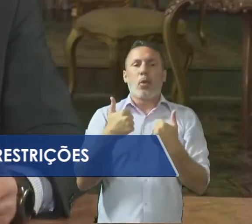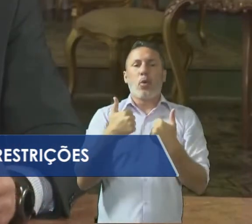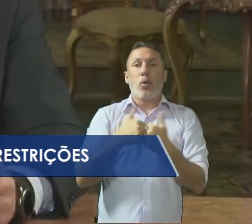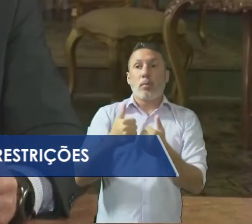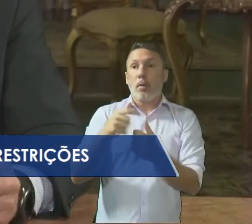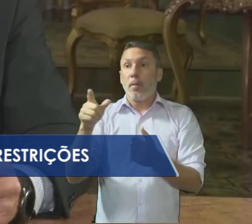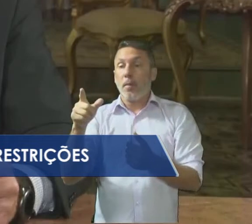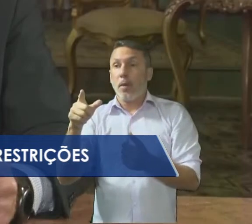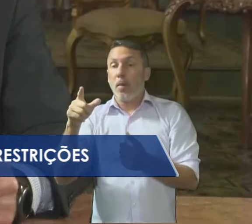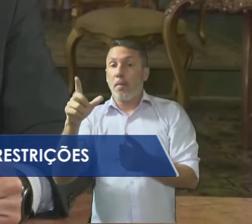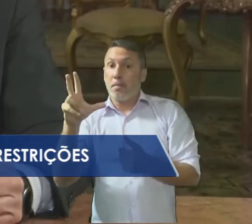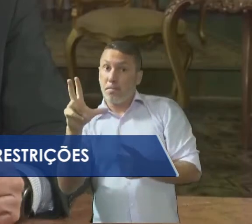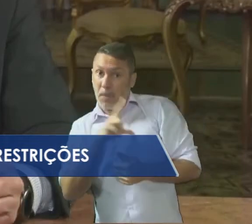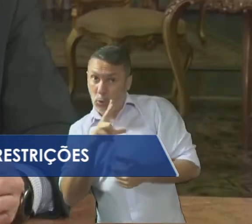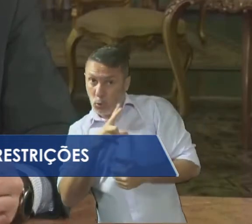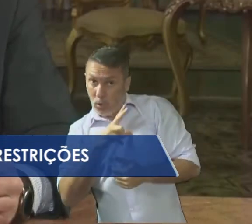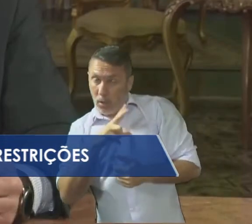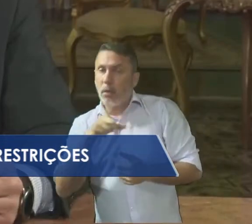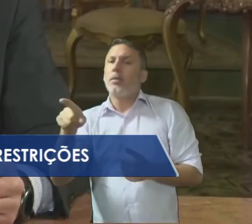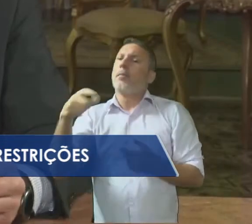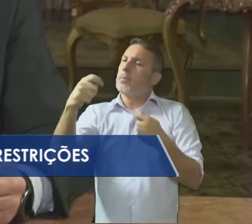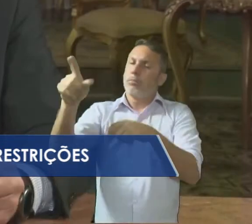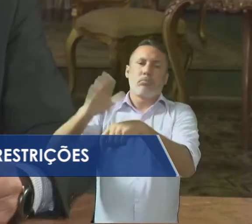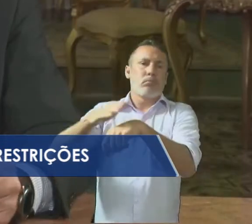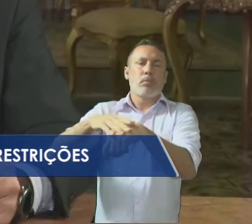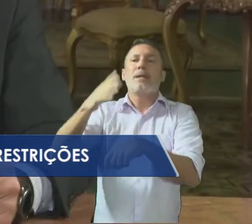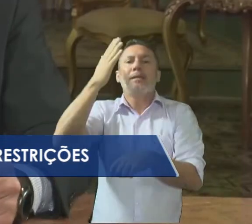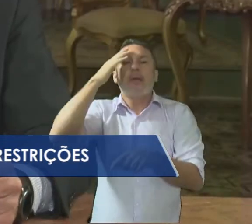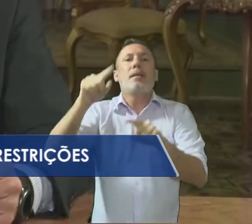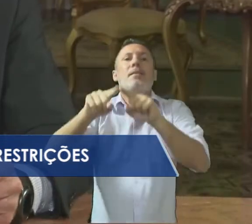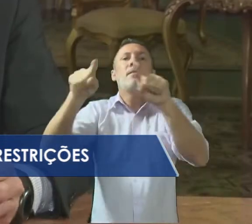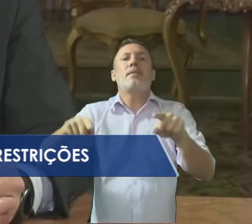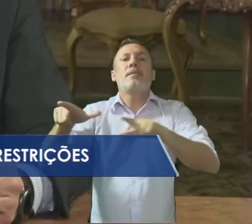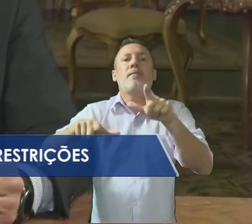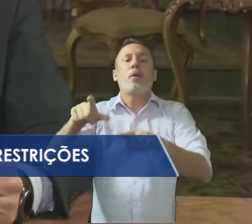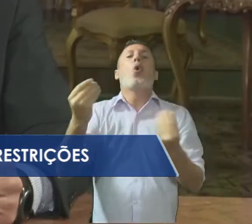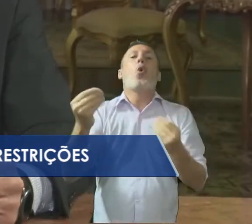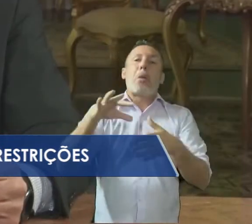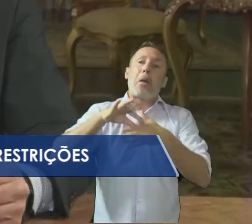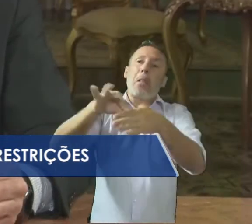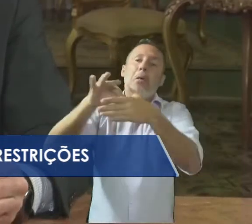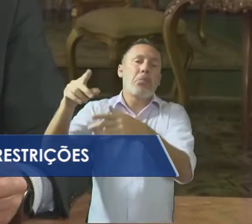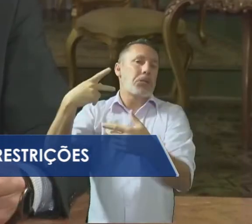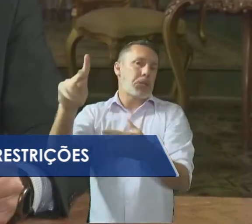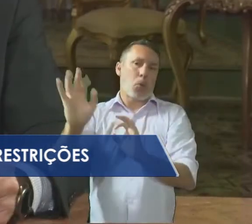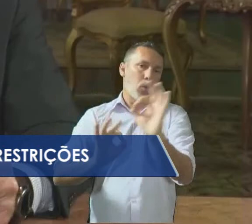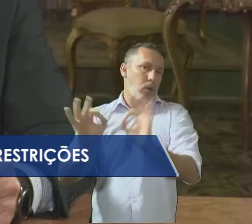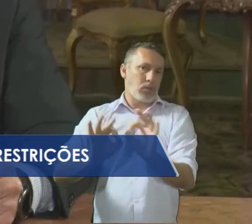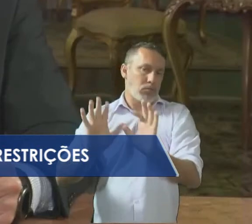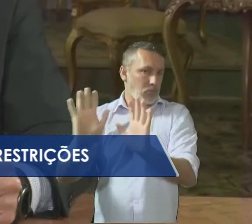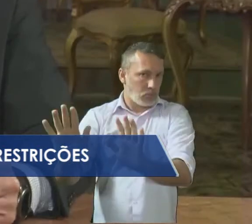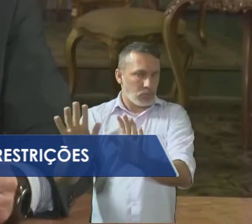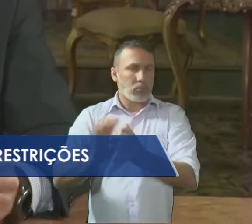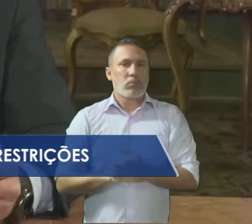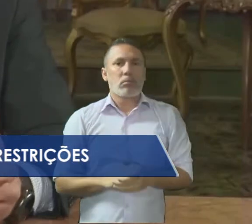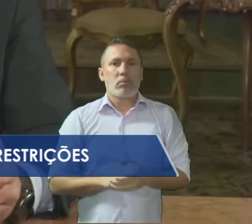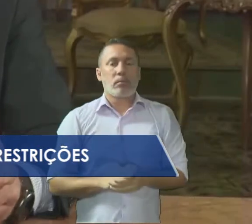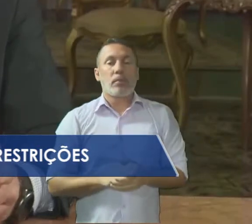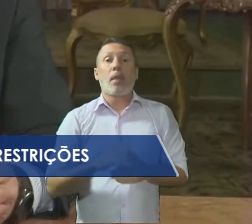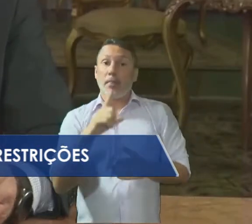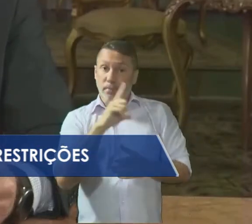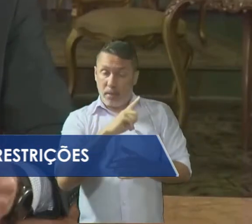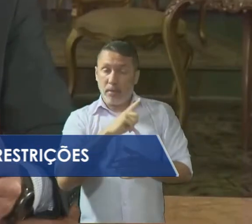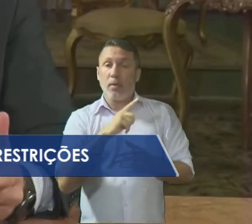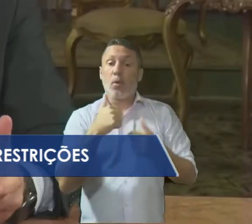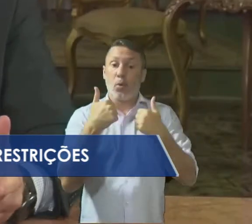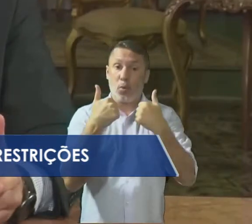privados eles terão que se organizar para transportar os seus trabalhadores seus servidores e as